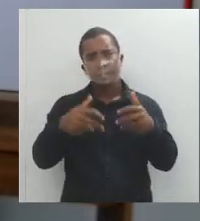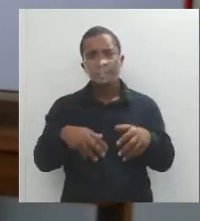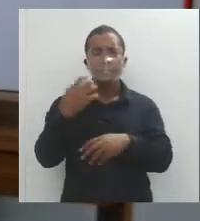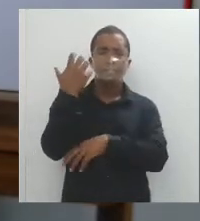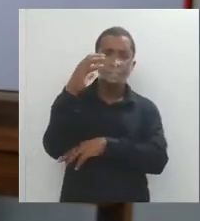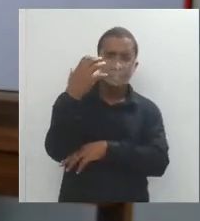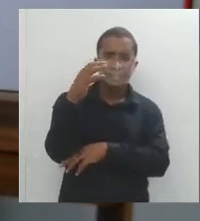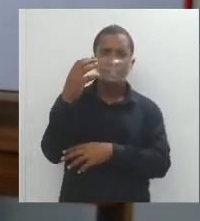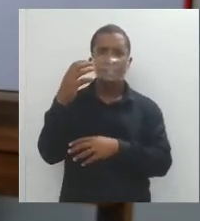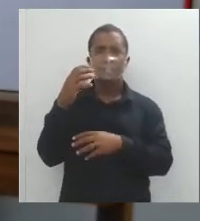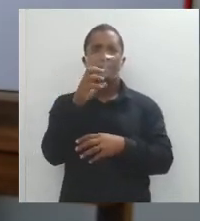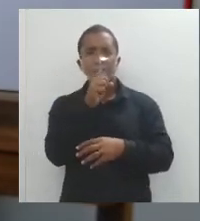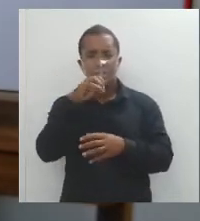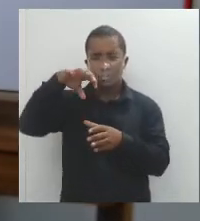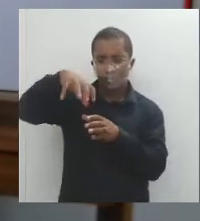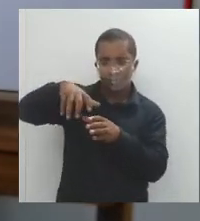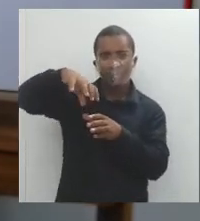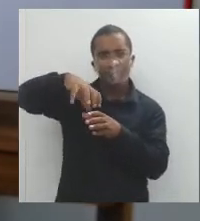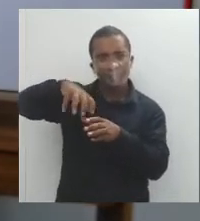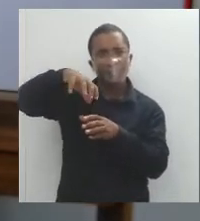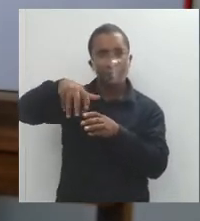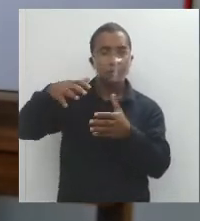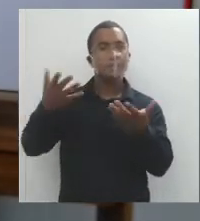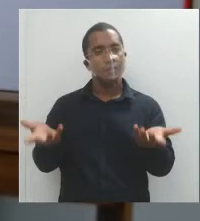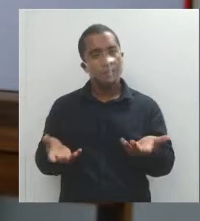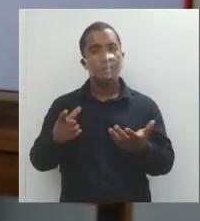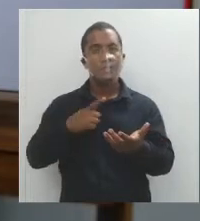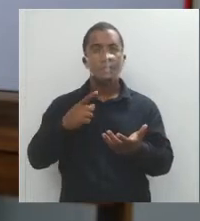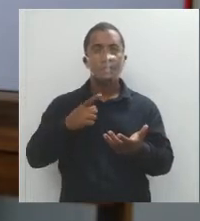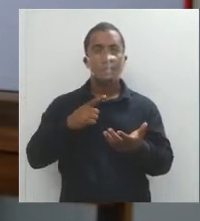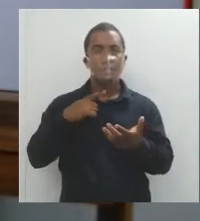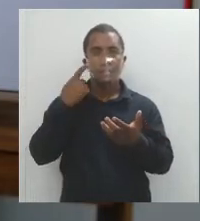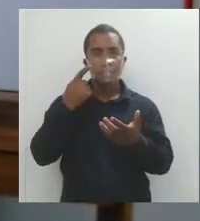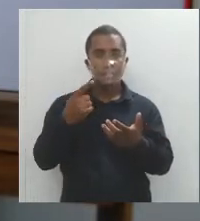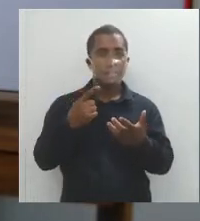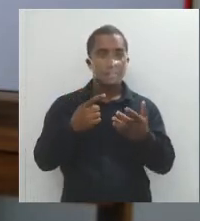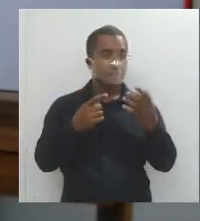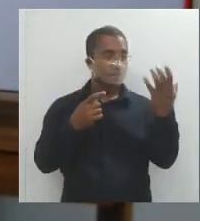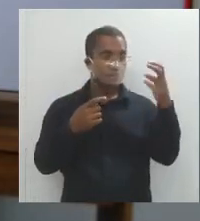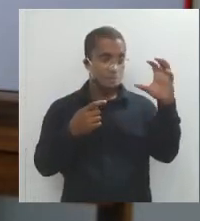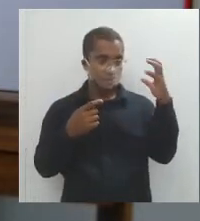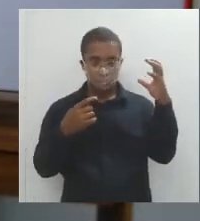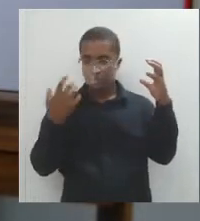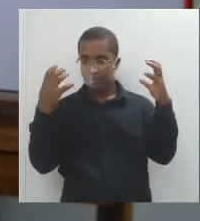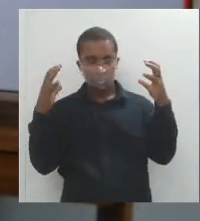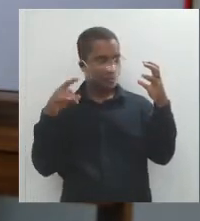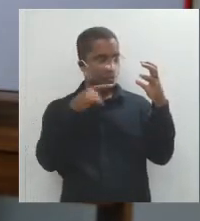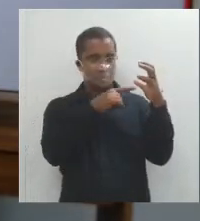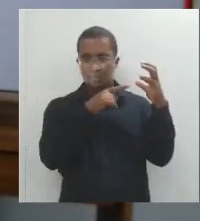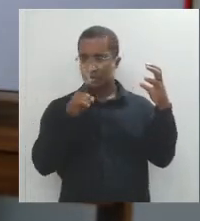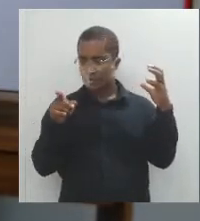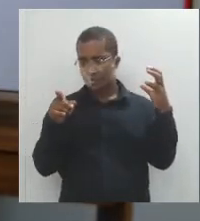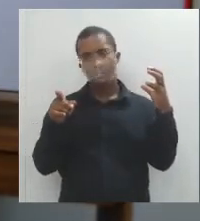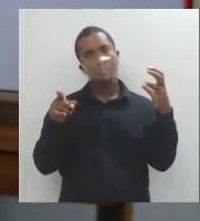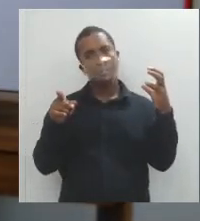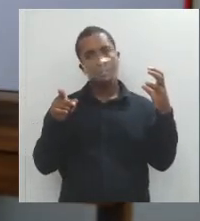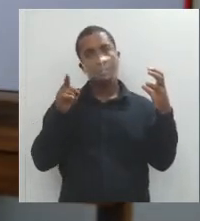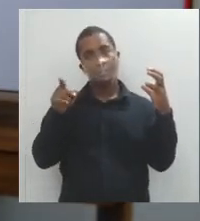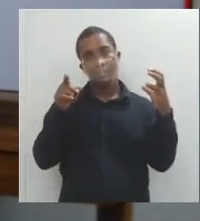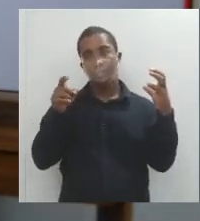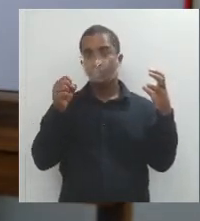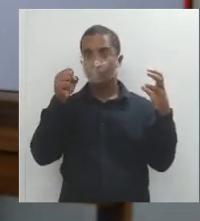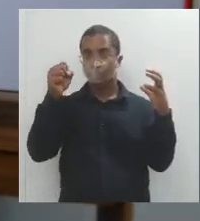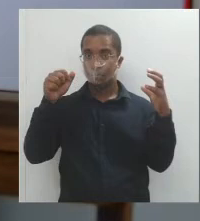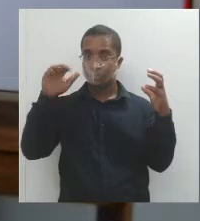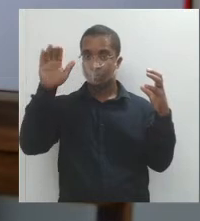Então, tá aí os dois ventiladores. Veja que um é bem mais caro do que o outro, quase R$100 mais caro, mas é um ventilador que consegue me dar uma